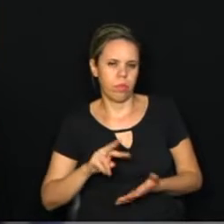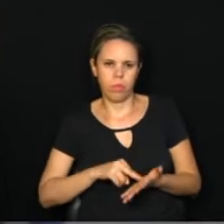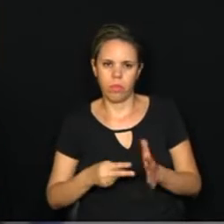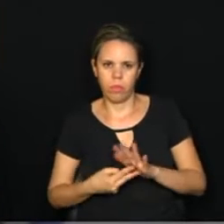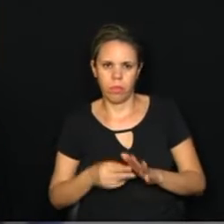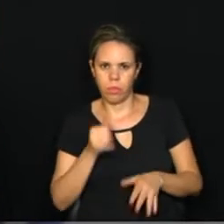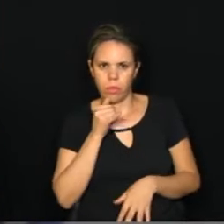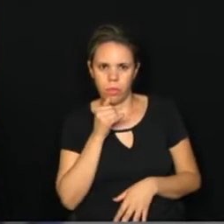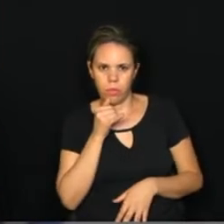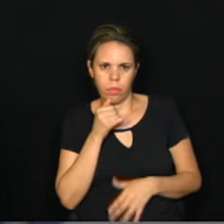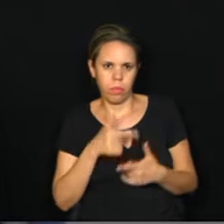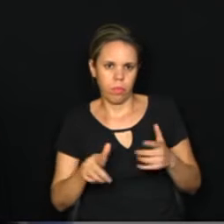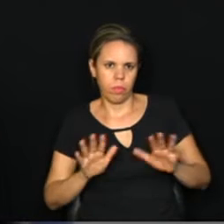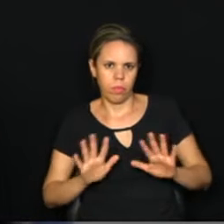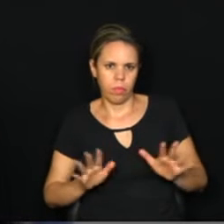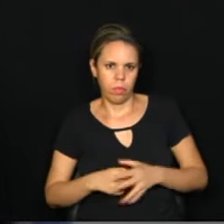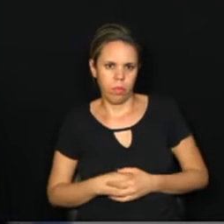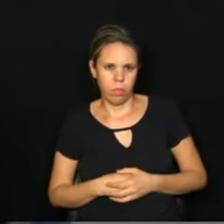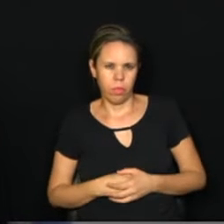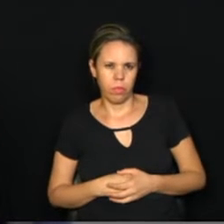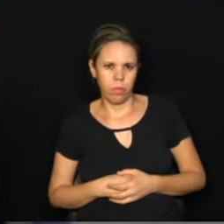representa nenhum fator de